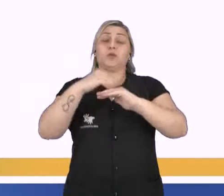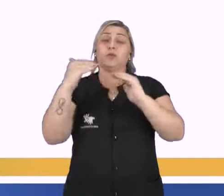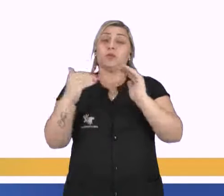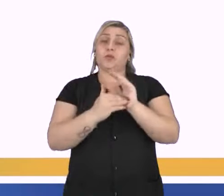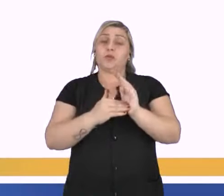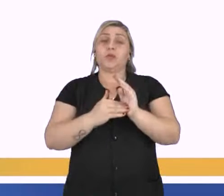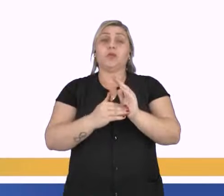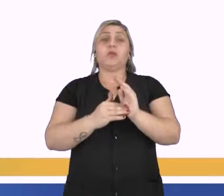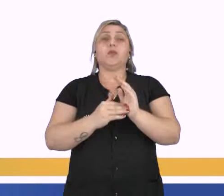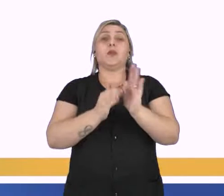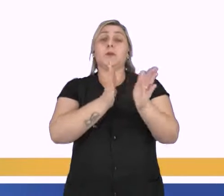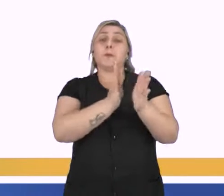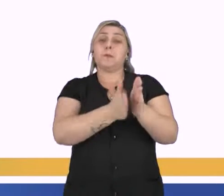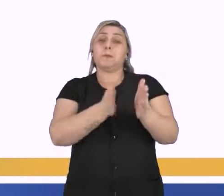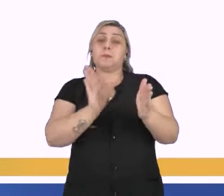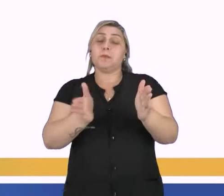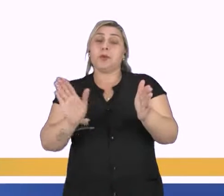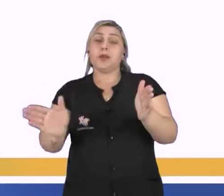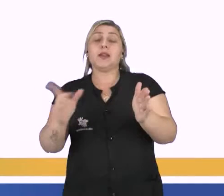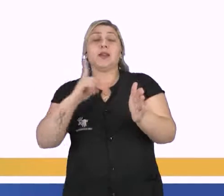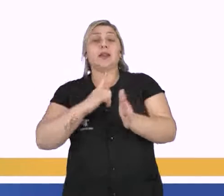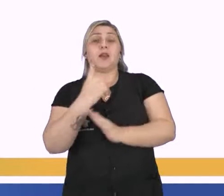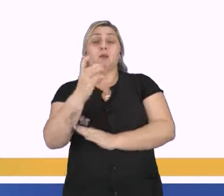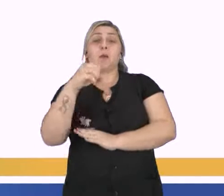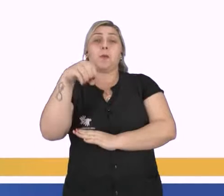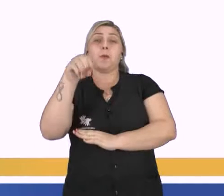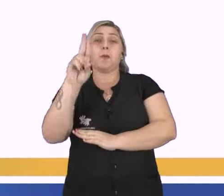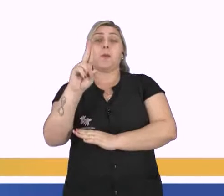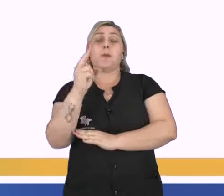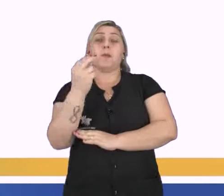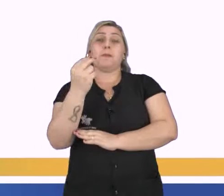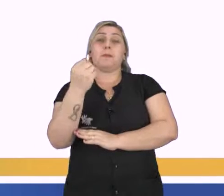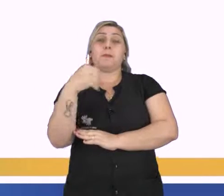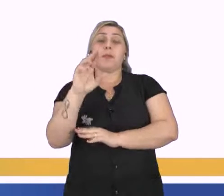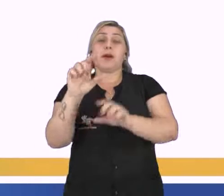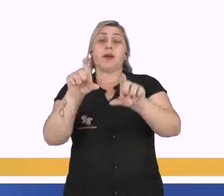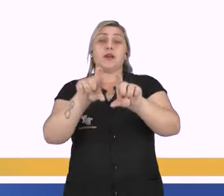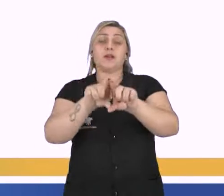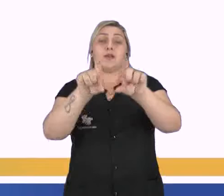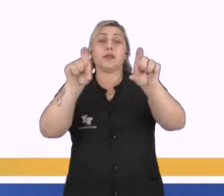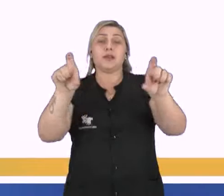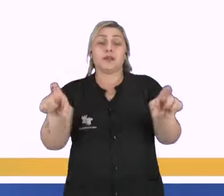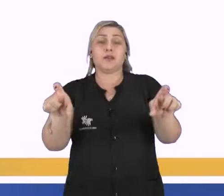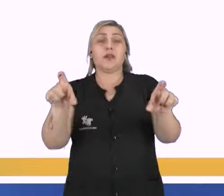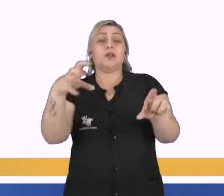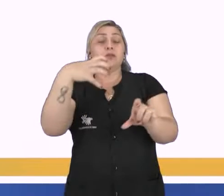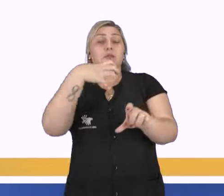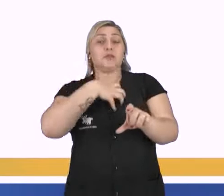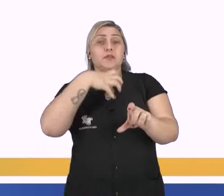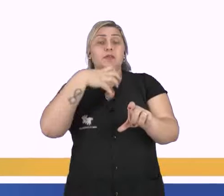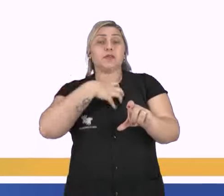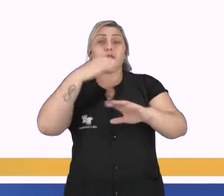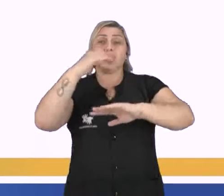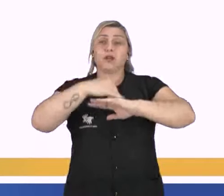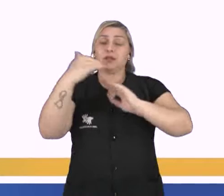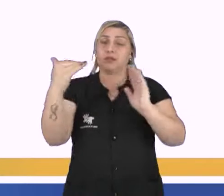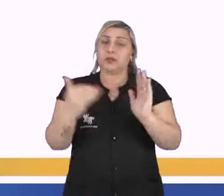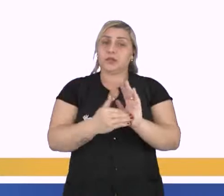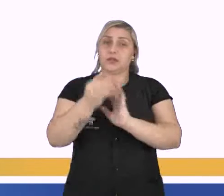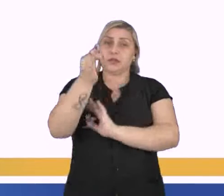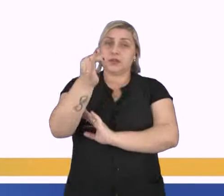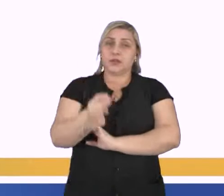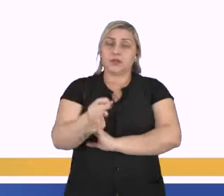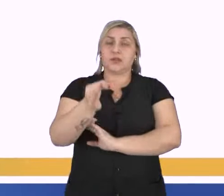o enunciado que contém uma ou mais orações de sentido completo, tá certo? Então